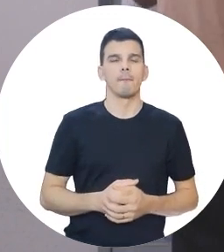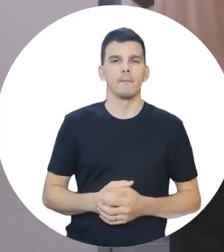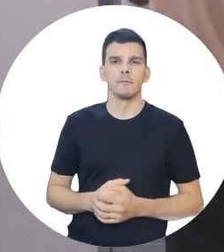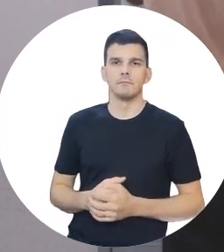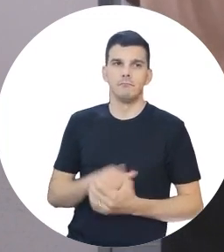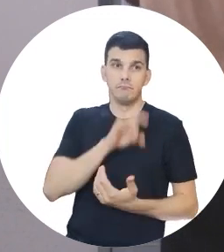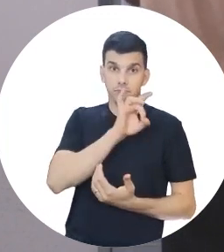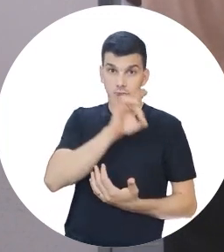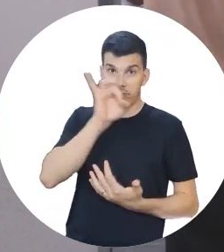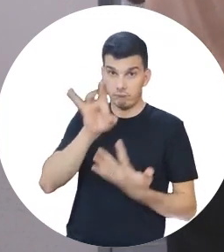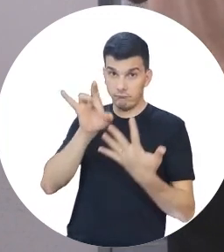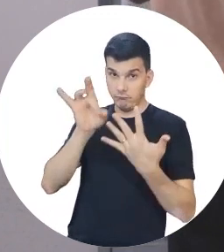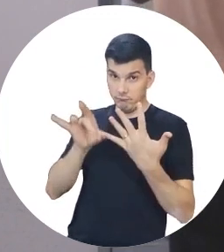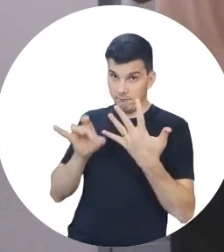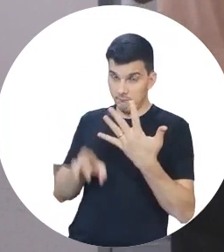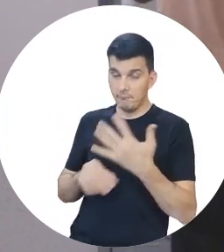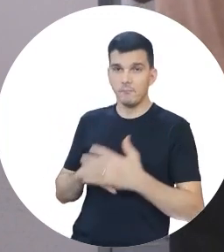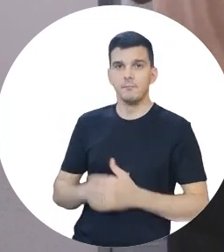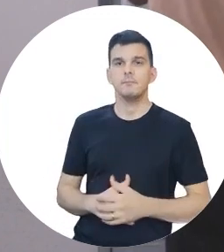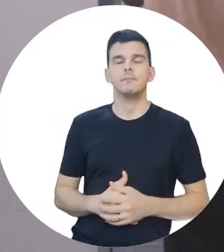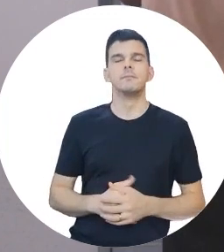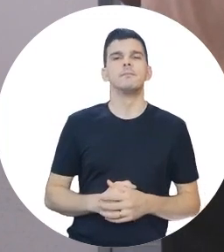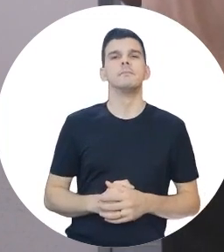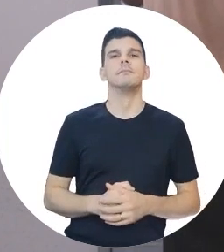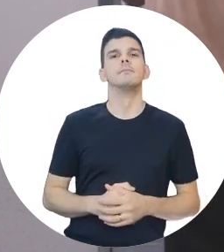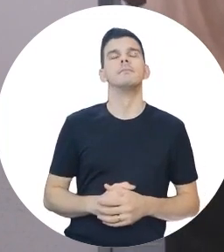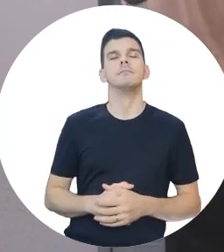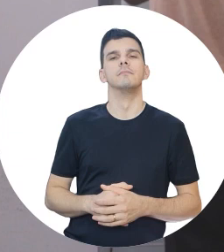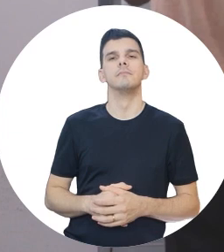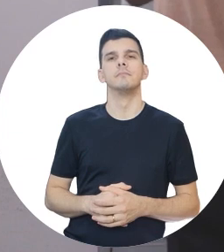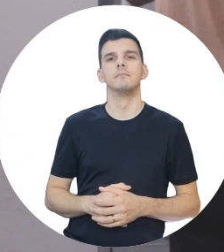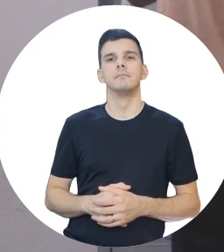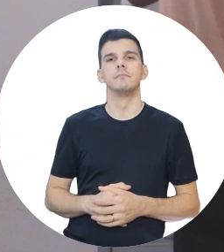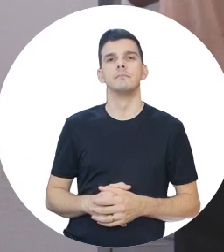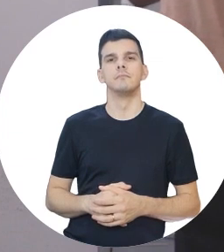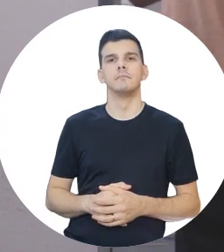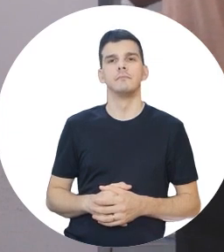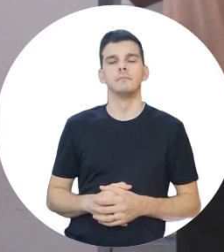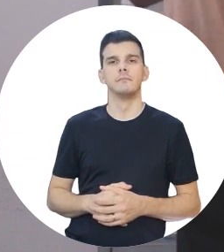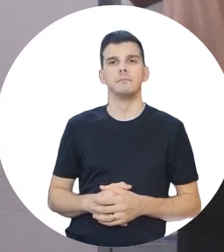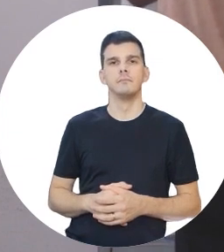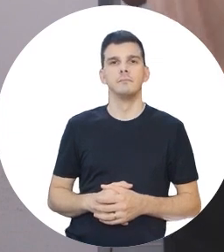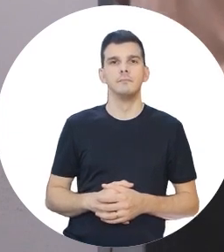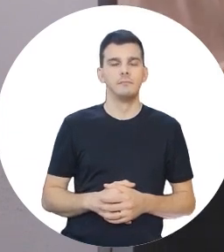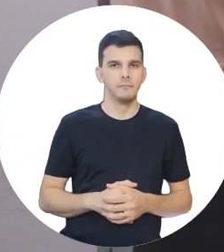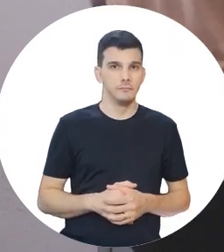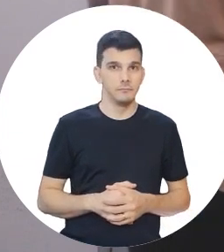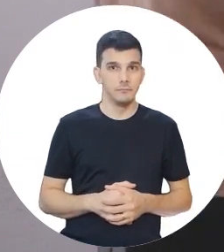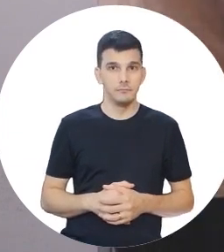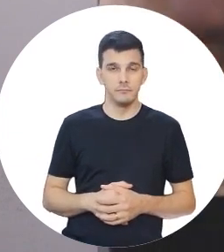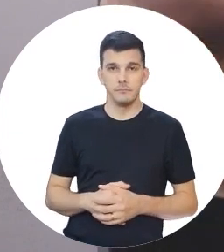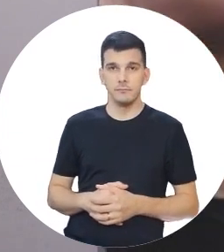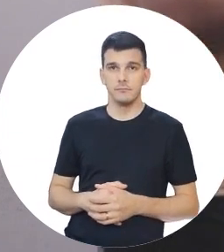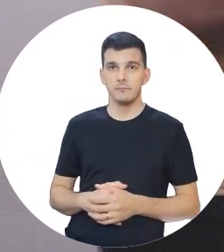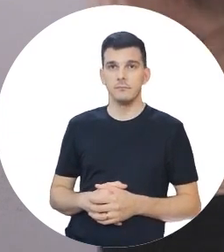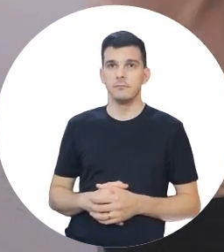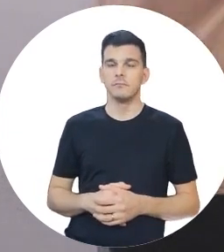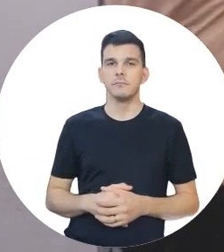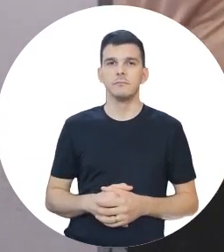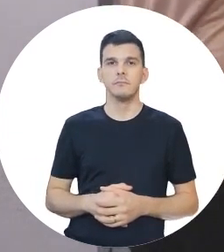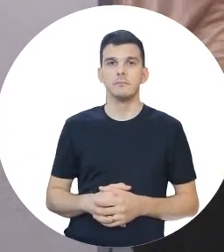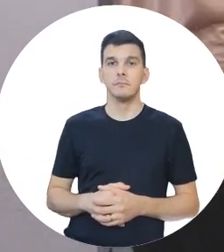aqui, 1. Se fizer aqui igual a 1. Se fizer aqui igual a 2.